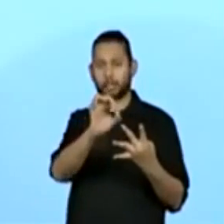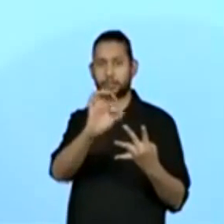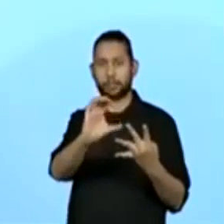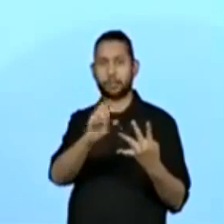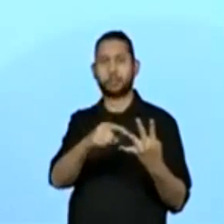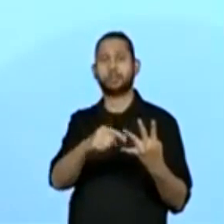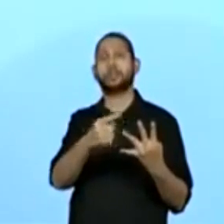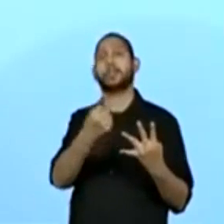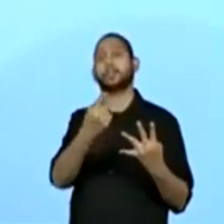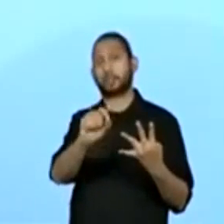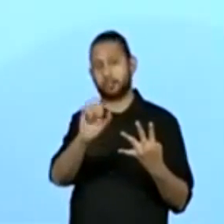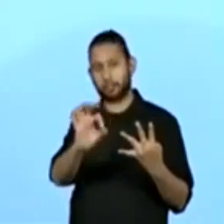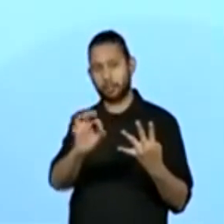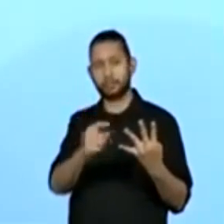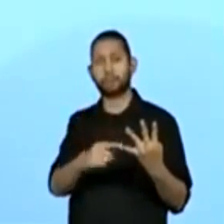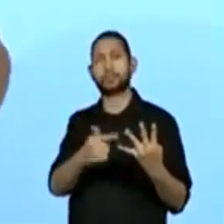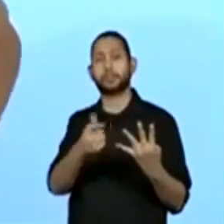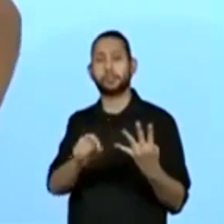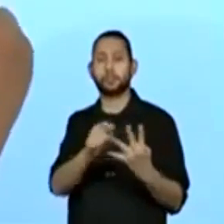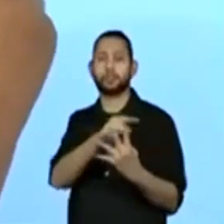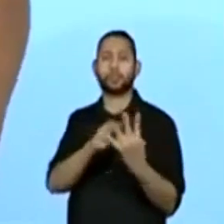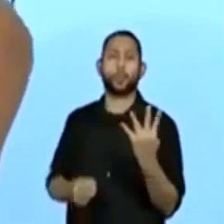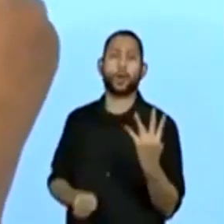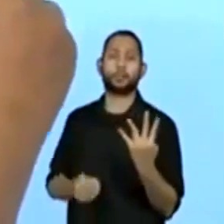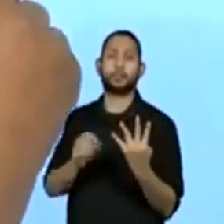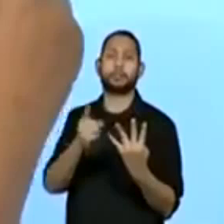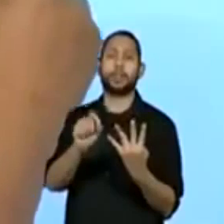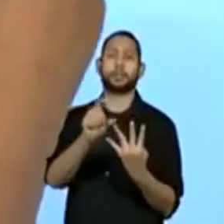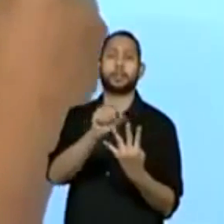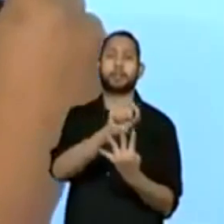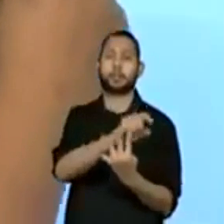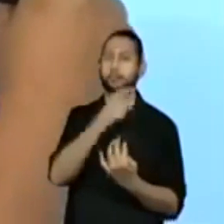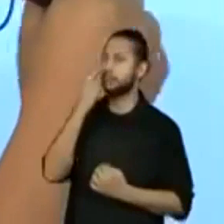de 10 centavos.